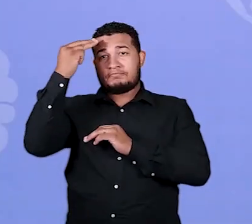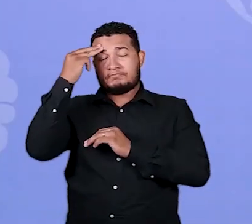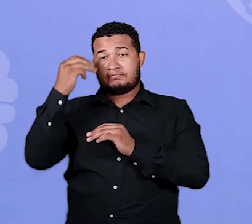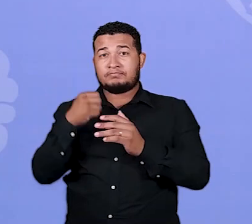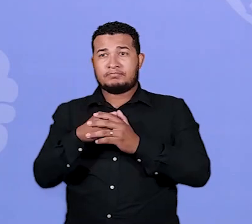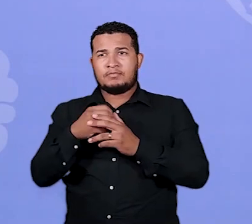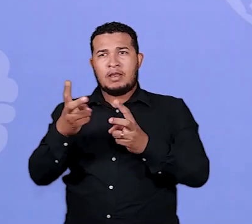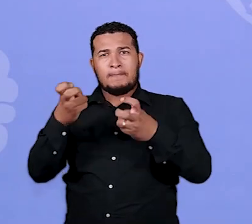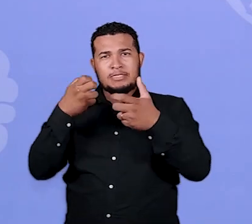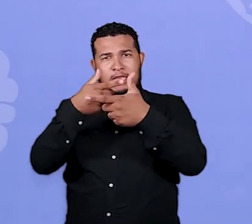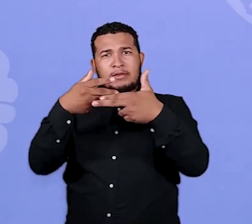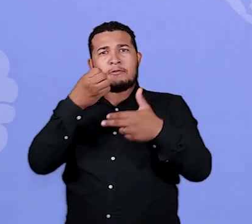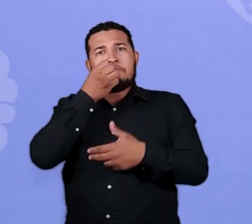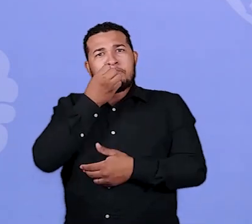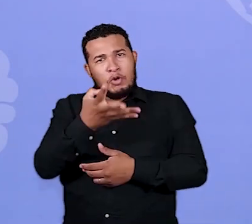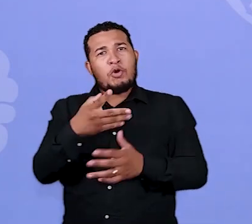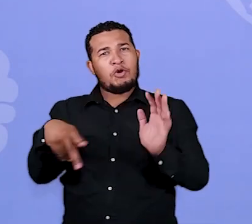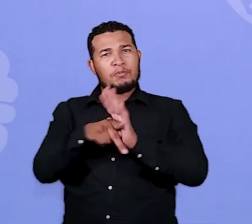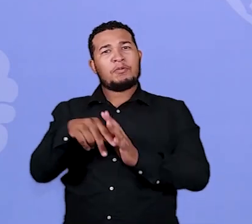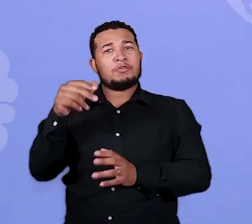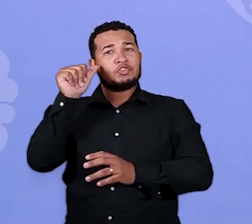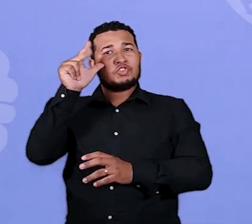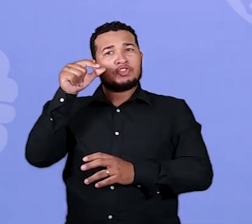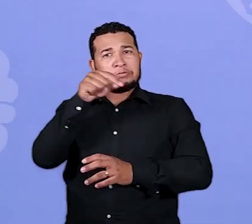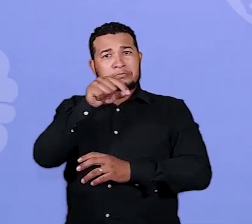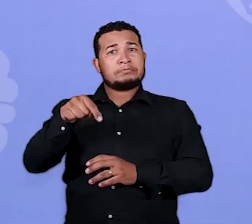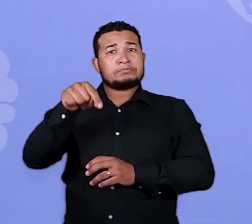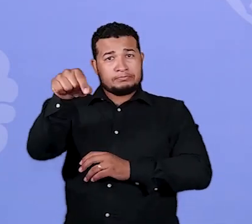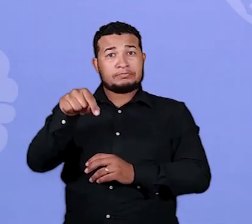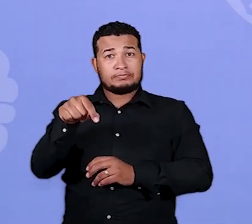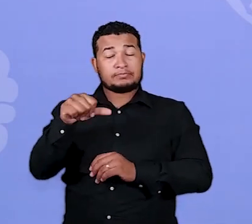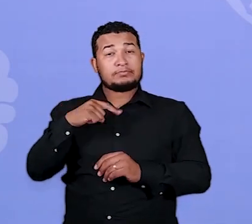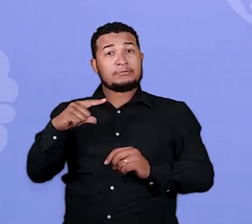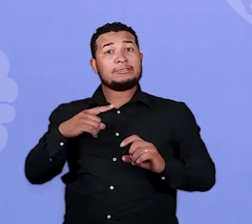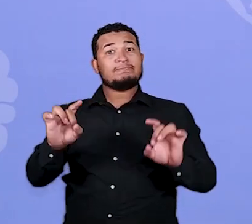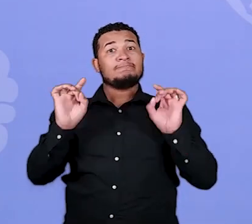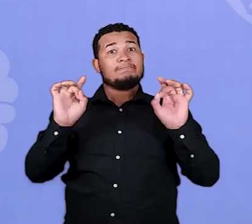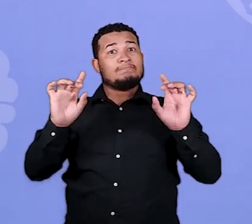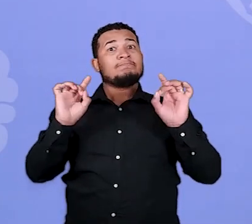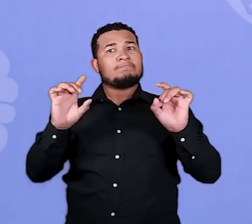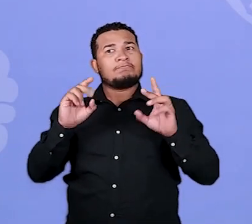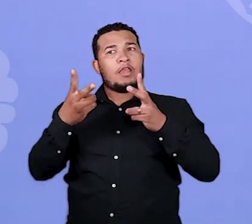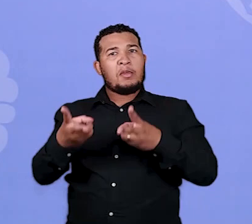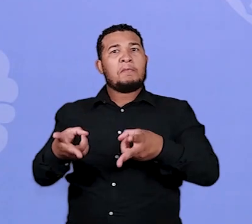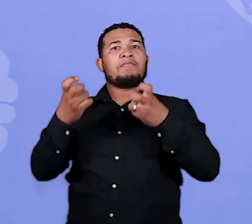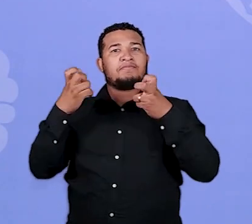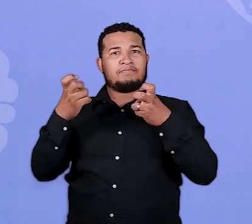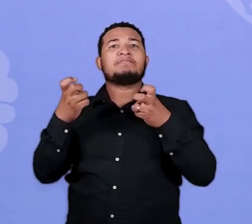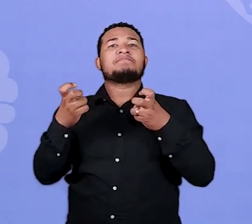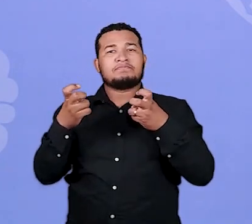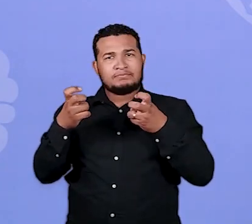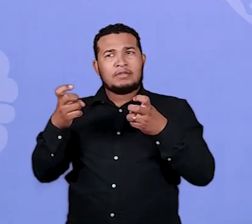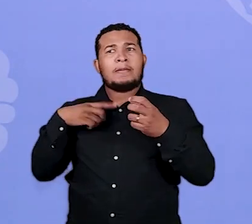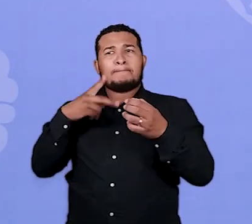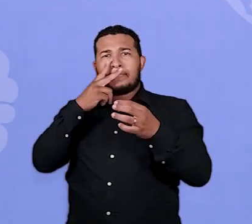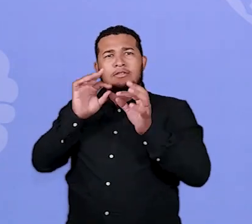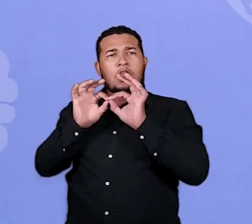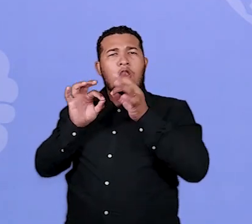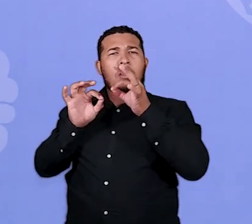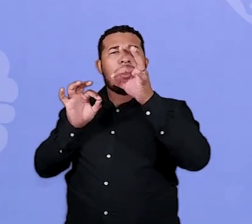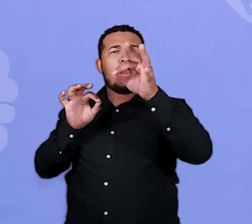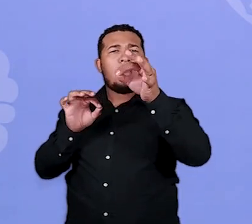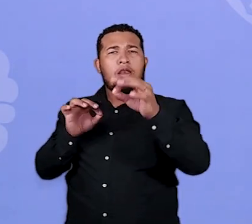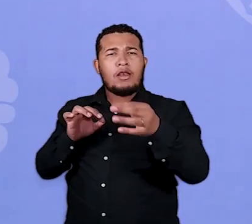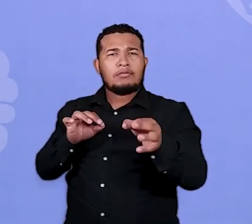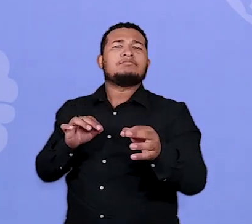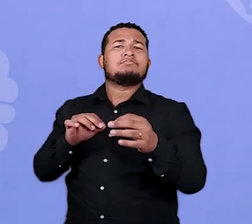comigo os benefícios do xadrez. Então eu trouxe um benefício específico que você consegue identificar a longo